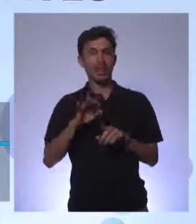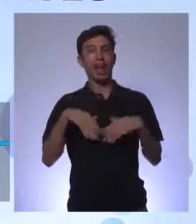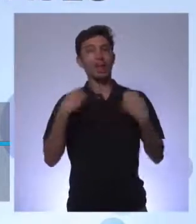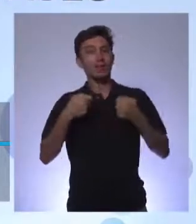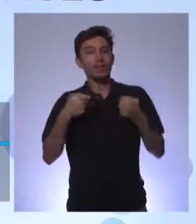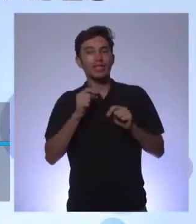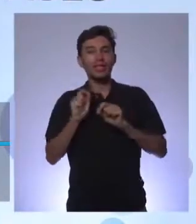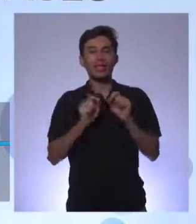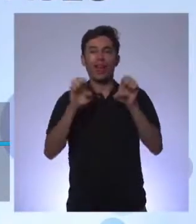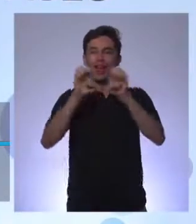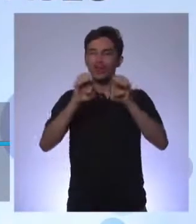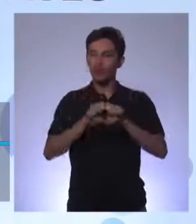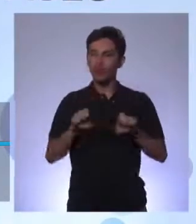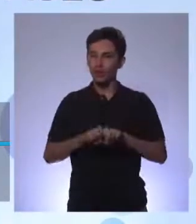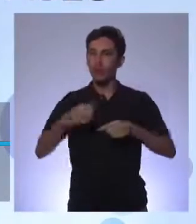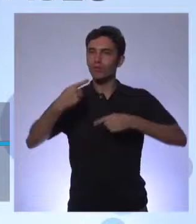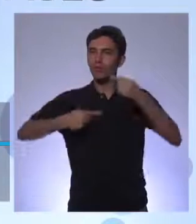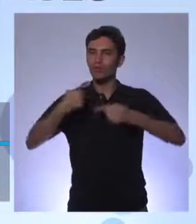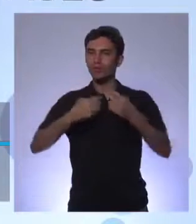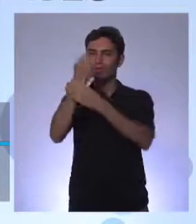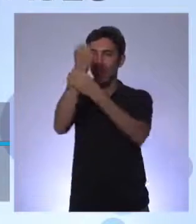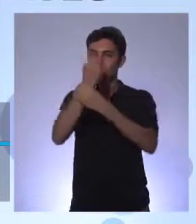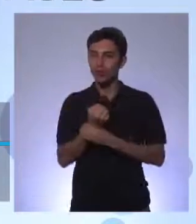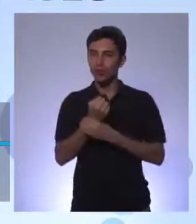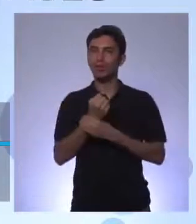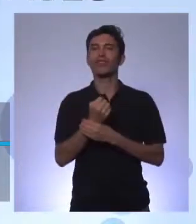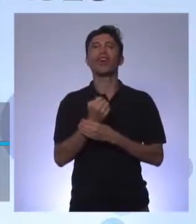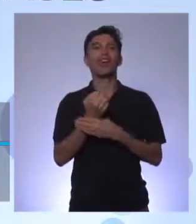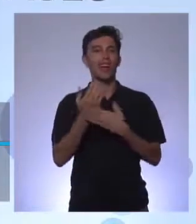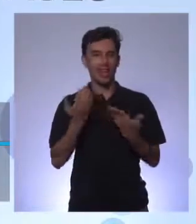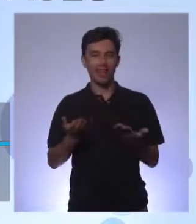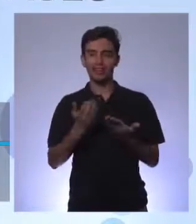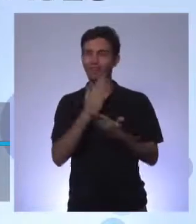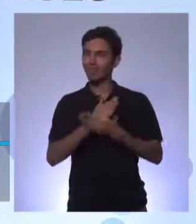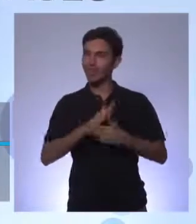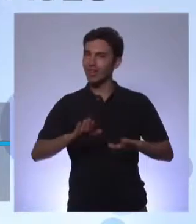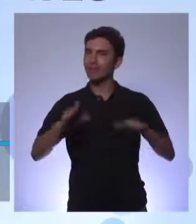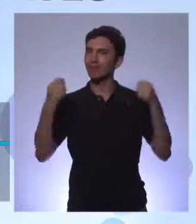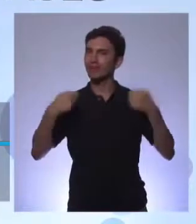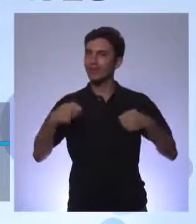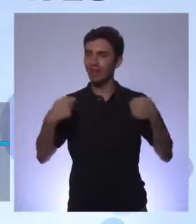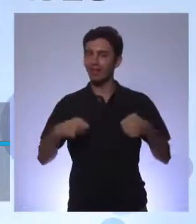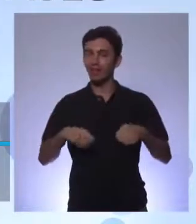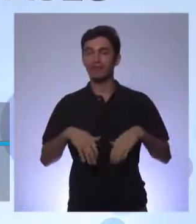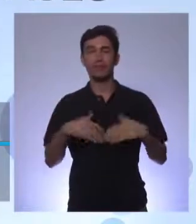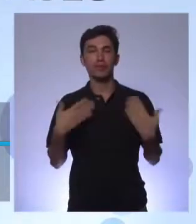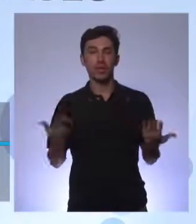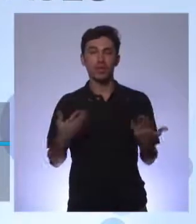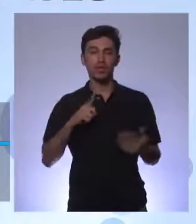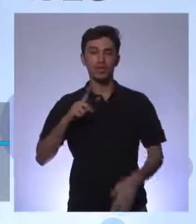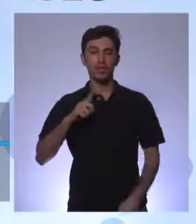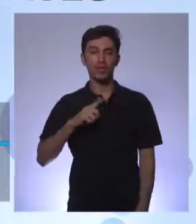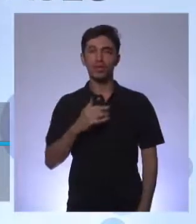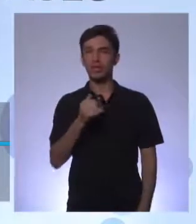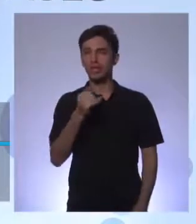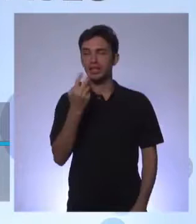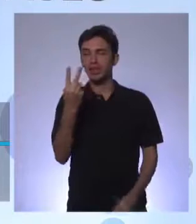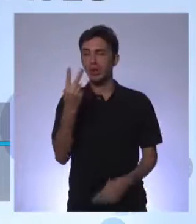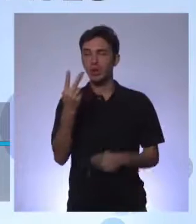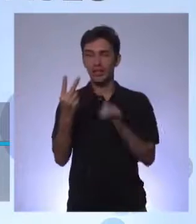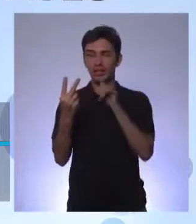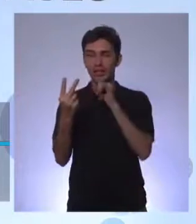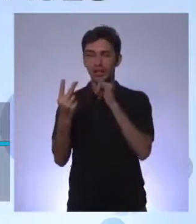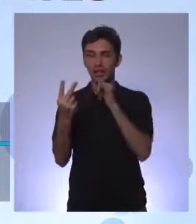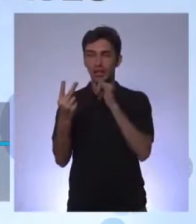que a estrutura política absolutista ela deixasse de existir. Nós temos como os dois grandes exemplos